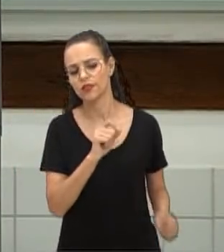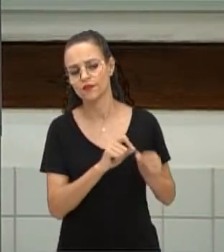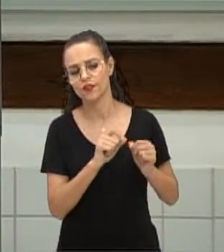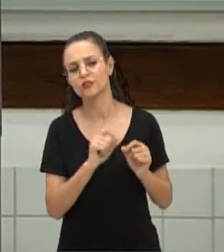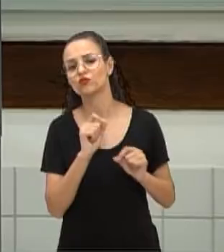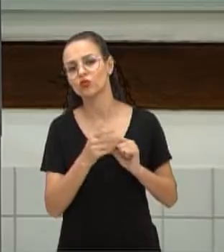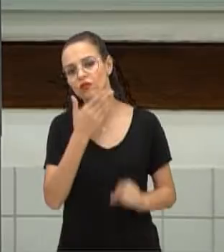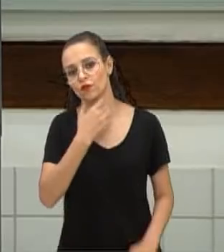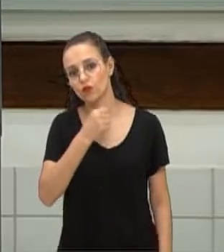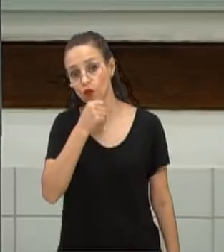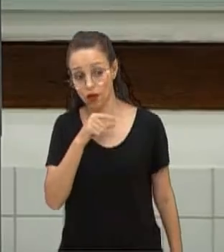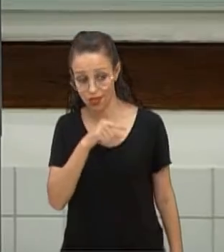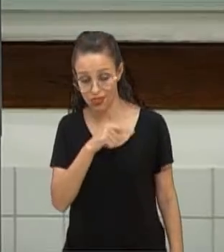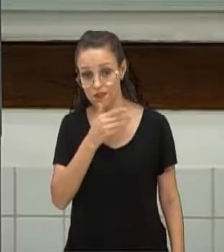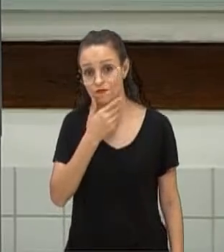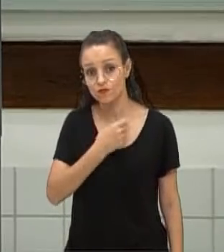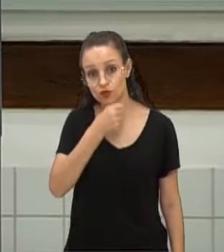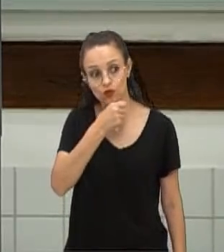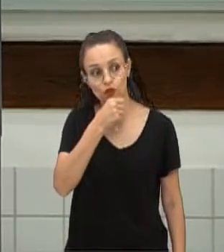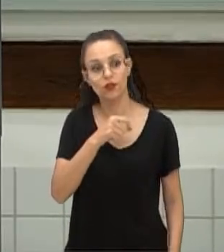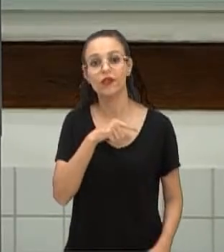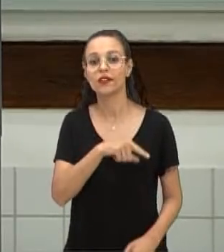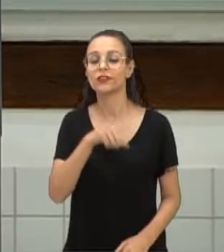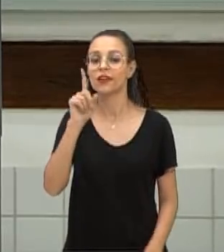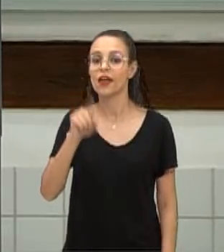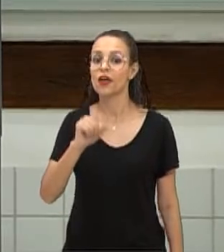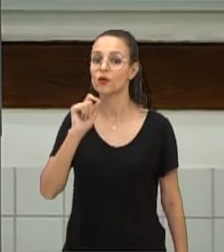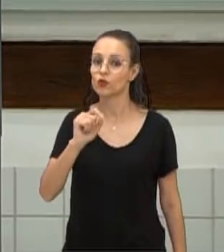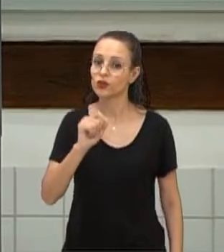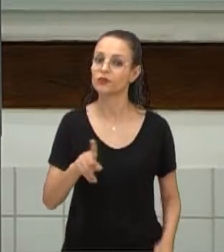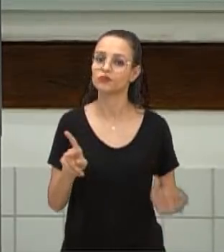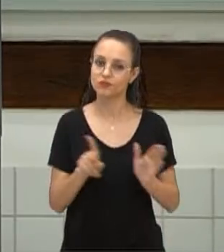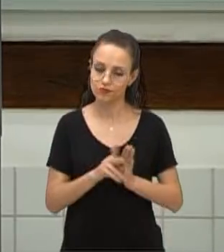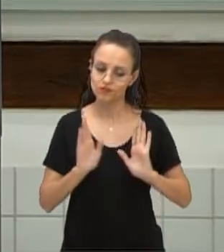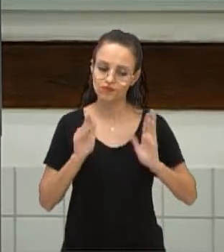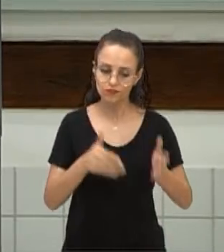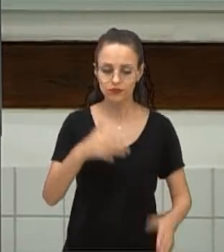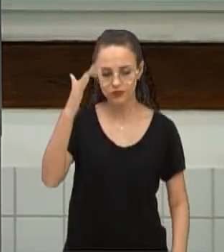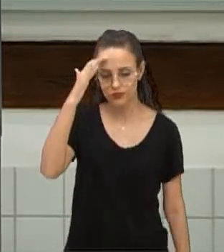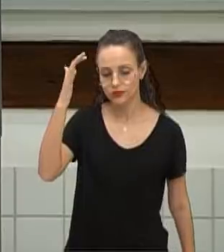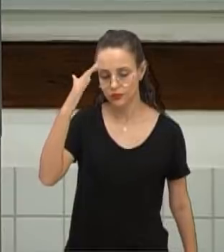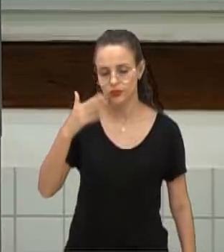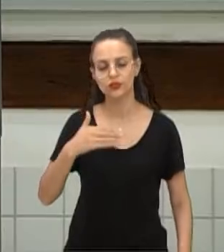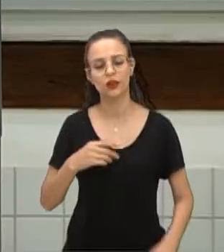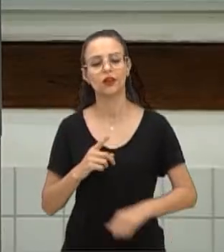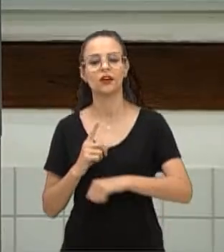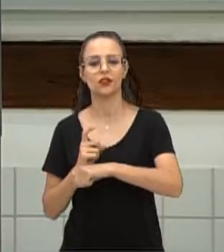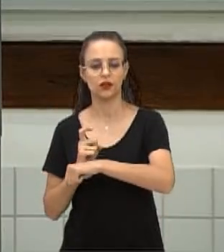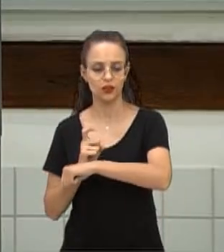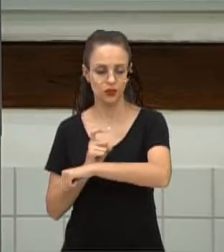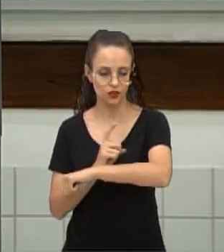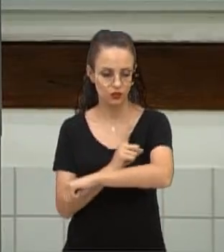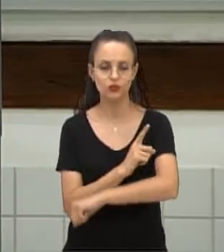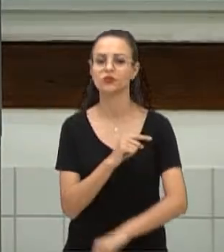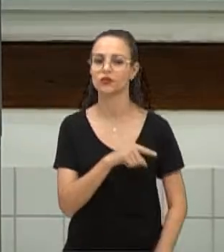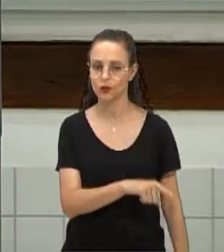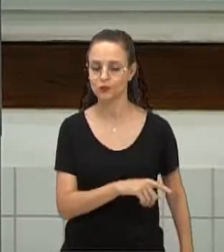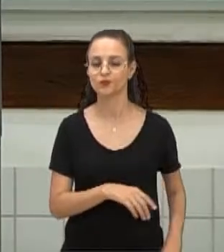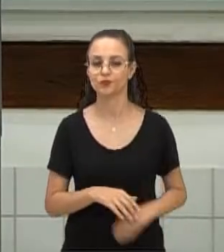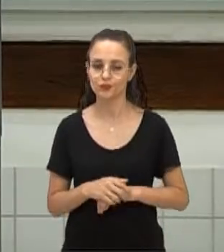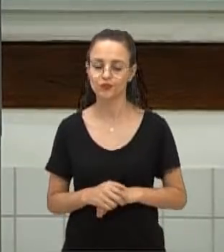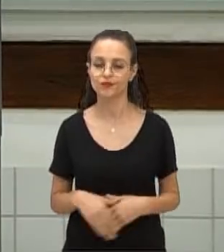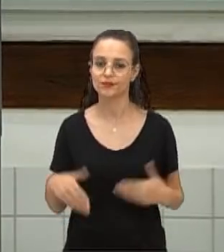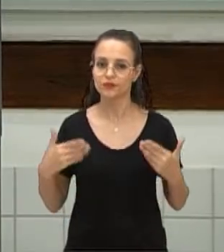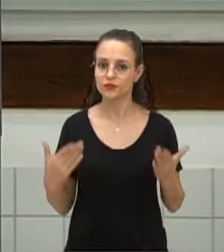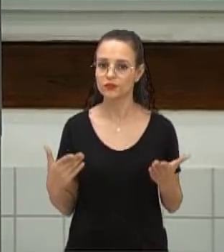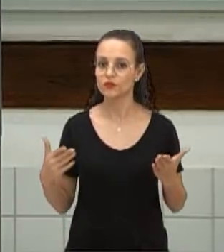fazia. E o Erasmus Darwin, ele era um evolucionista, ou seja, ele defendia as ideias de evolução. Então